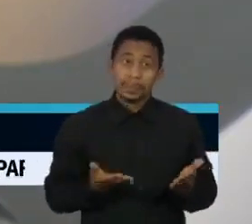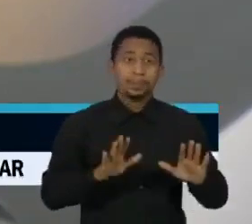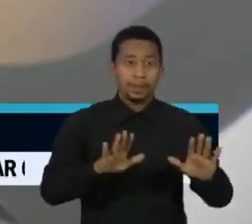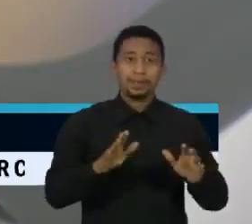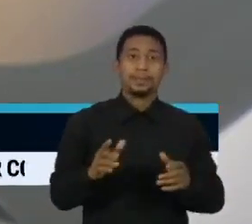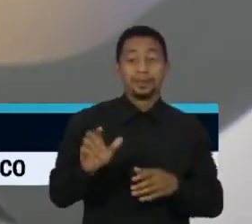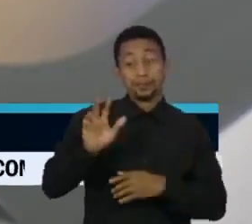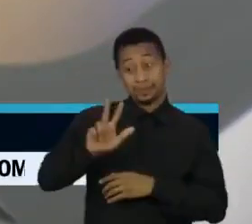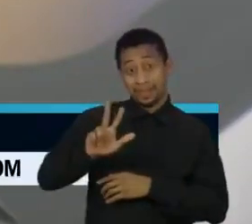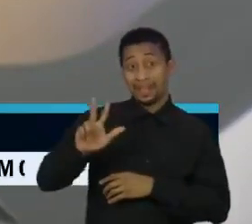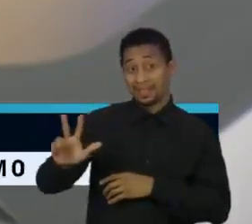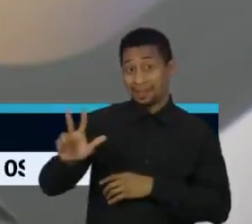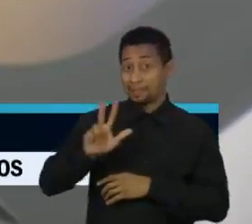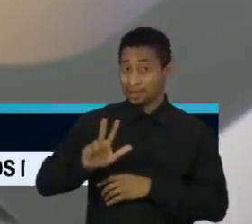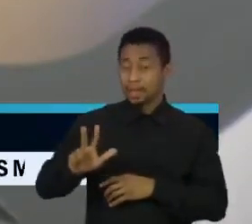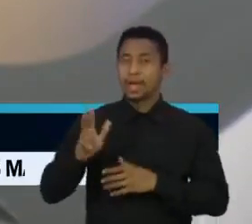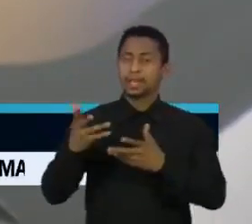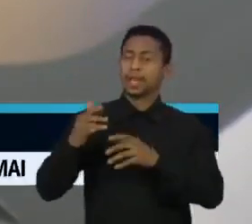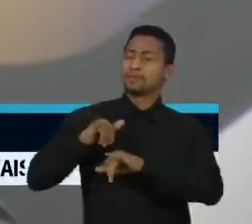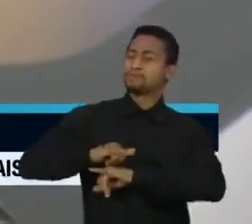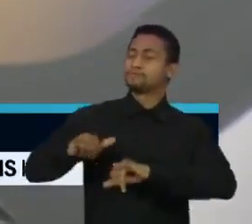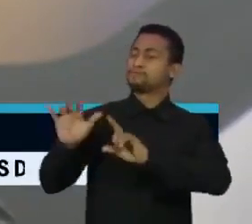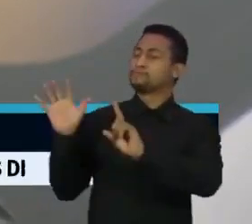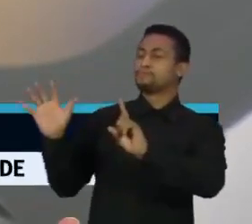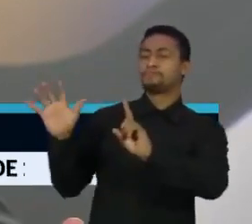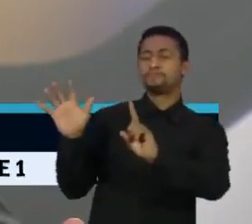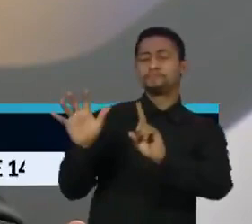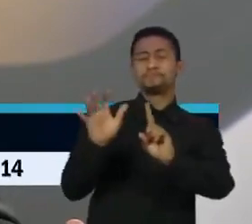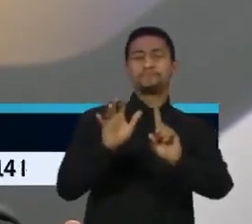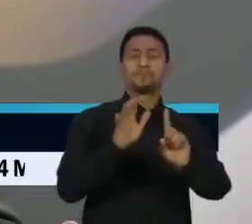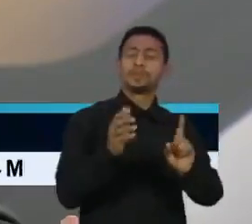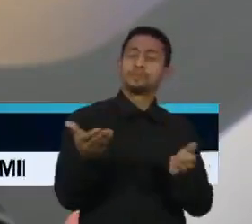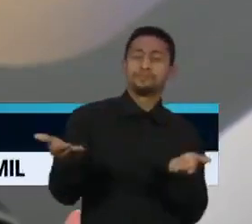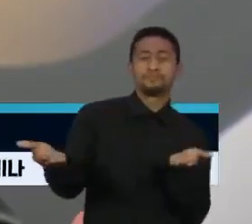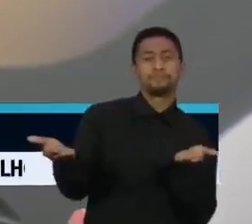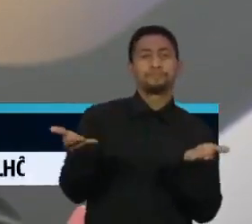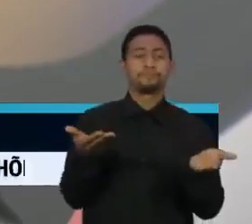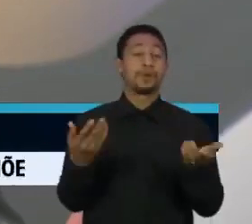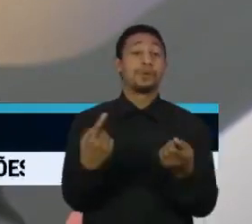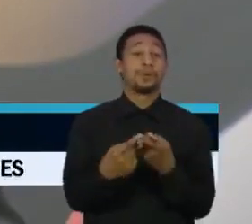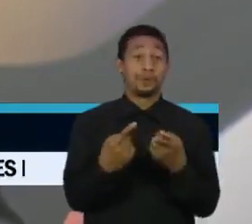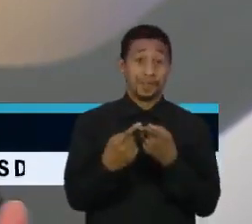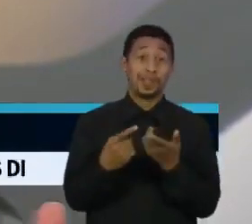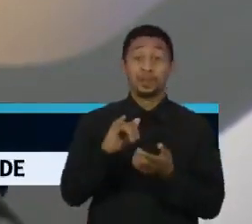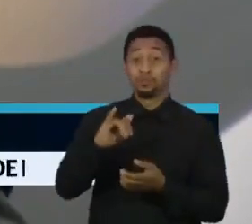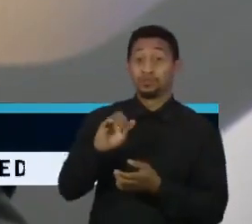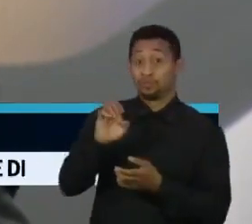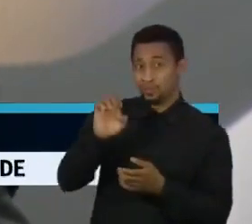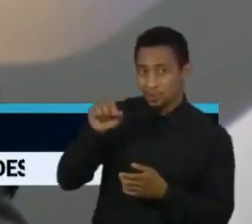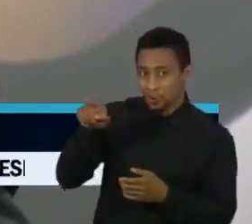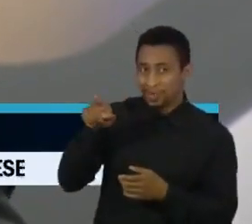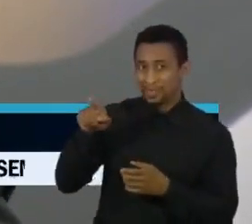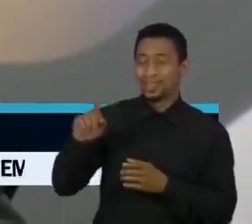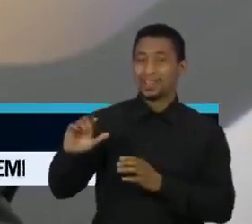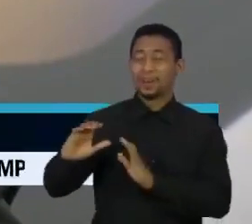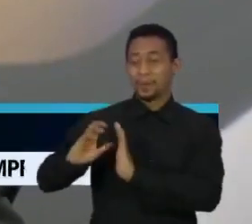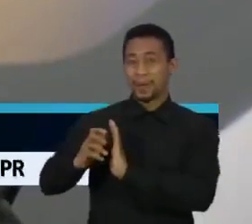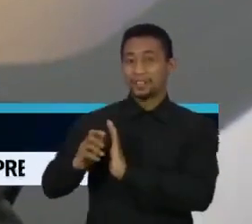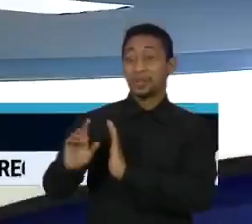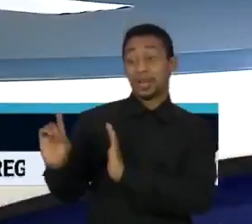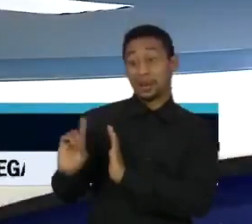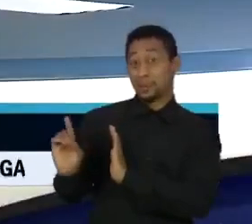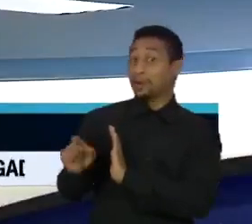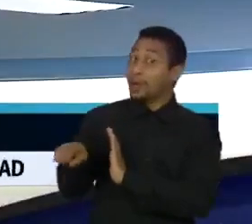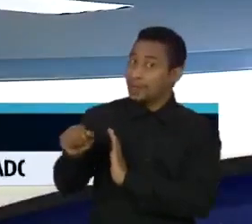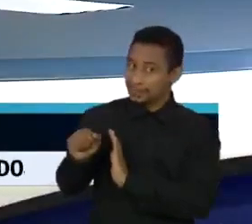em vender o Talibã moderado porque afinal de contas o pai Dem é o presidente do partido Democrata e pega muito mal que tá